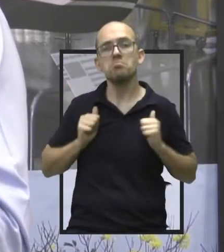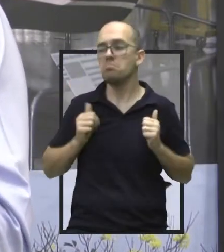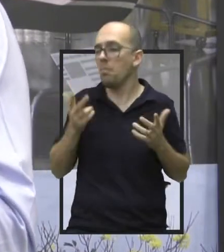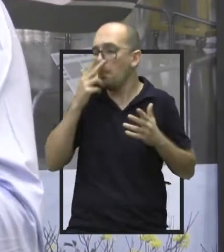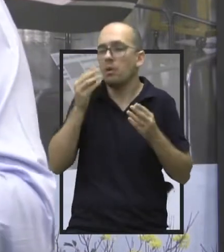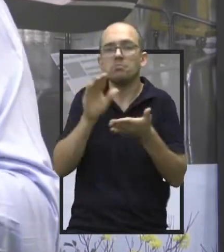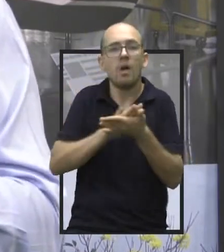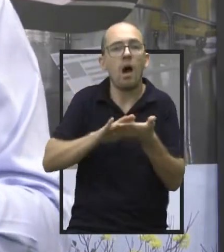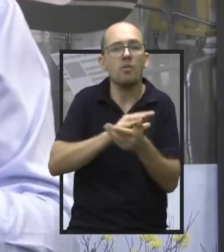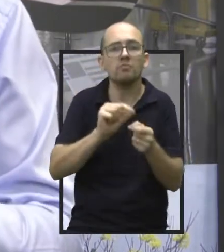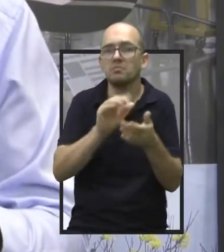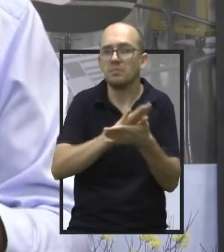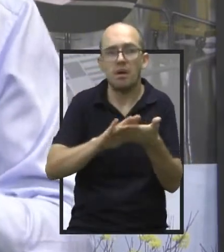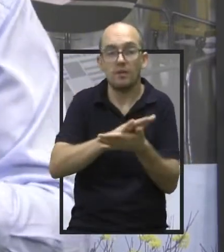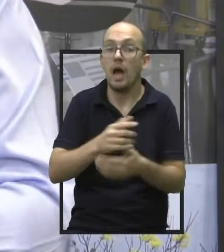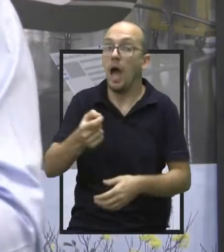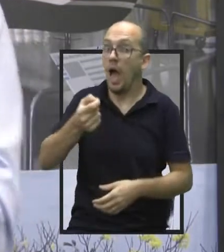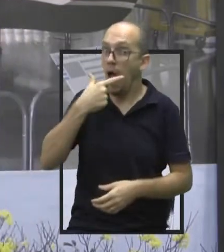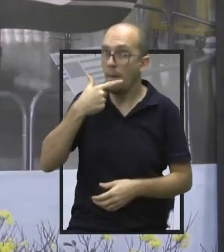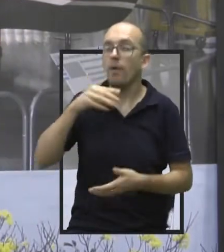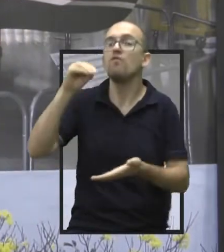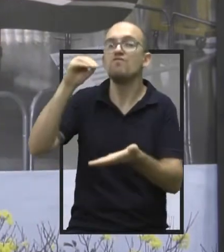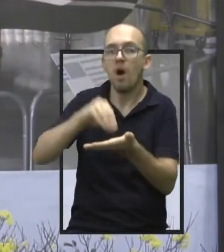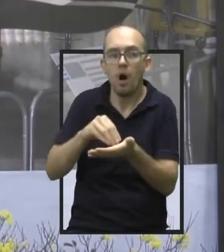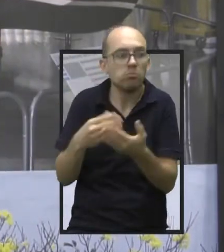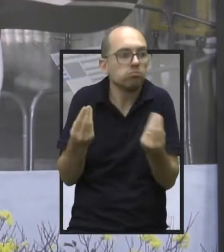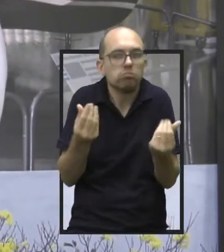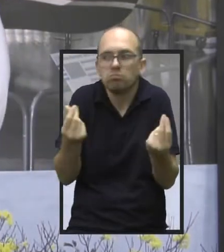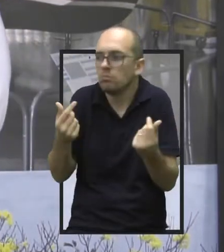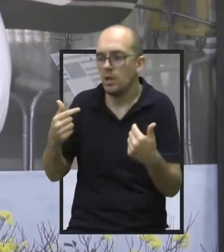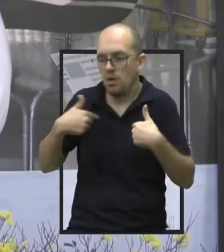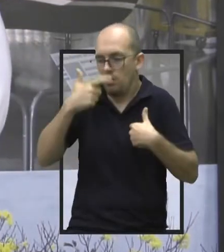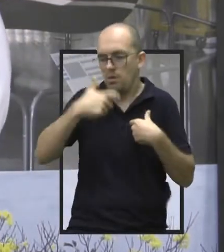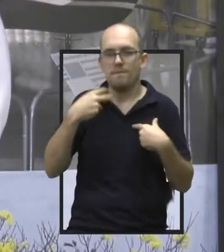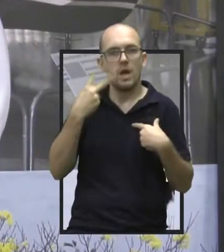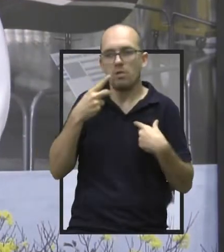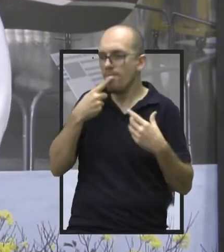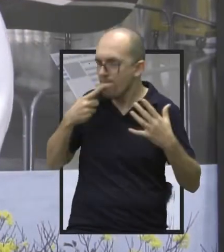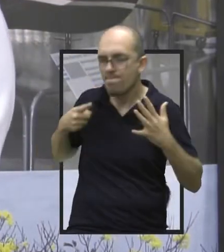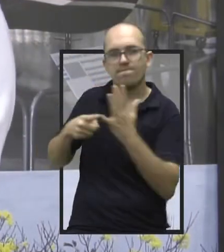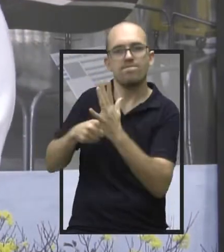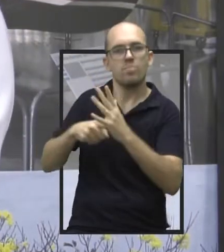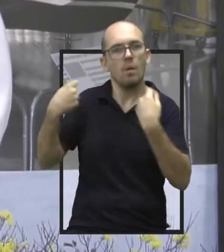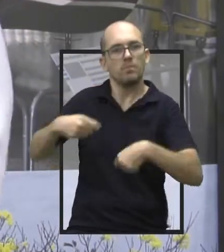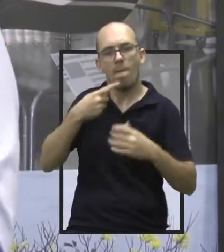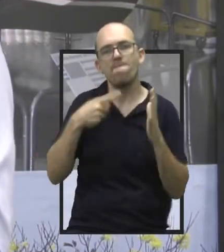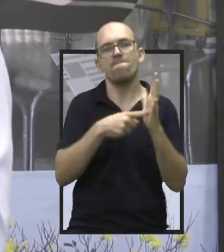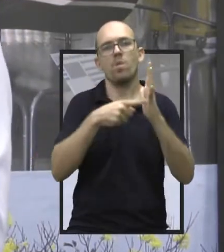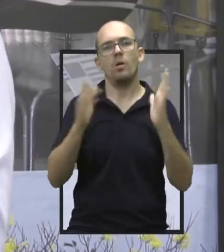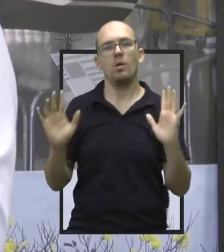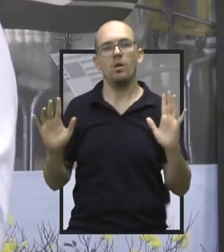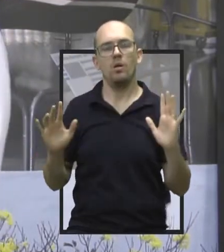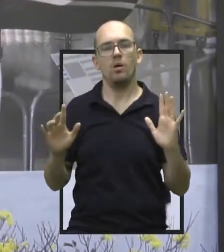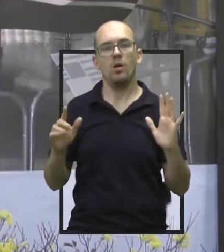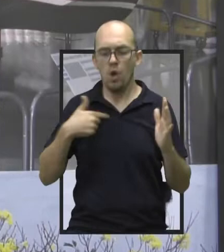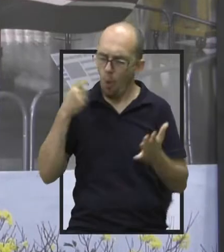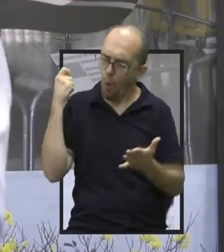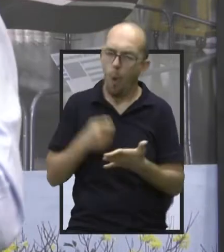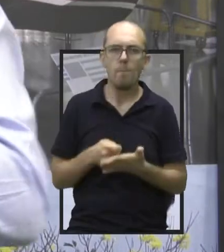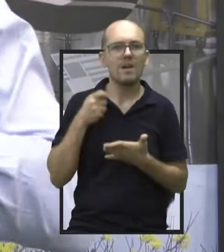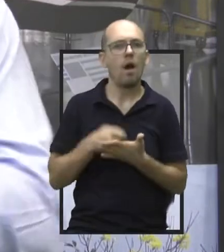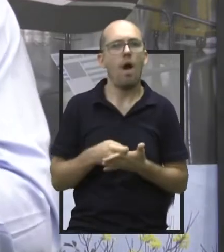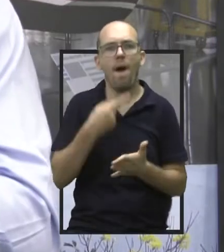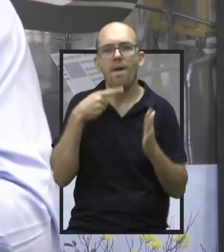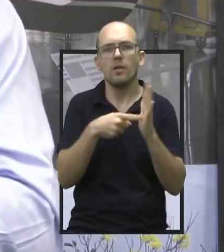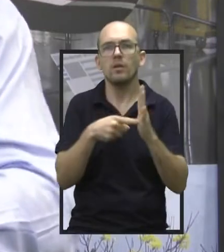péssima. O medicamento falta, a gente é obrigado a denunciar. É obrigado. Não é que o vereador tem que denunciar. É obrigado, porque